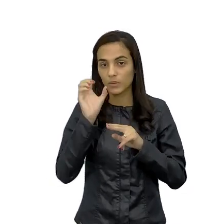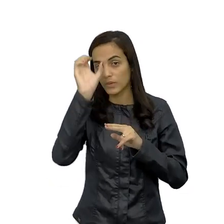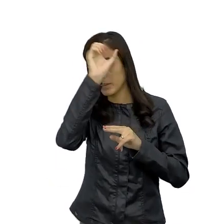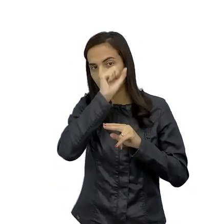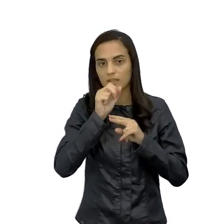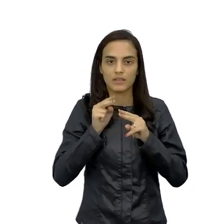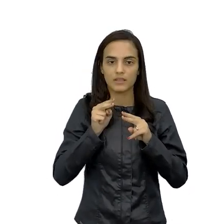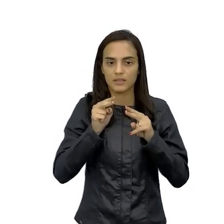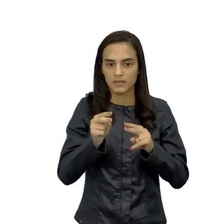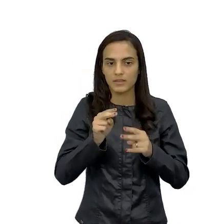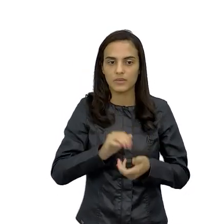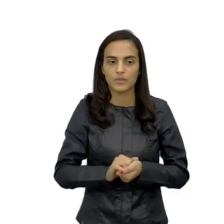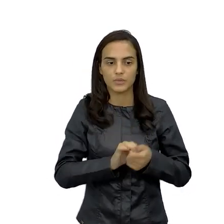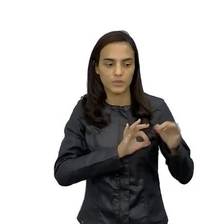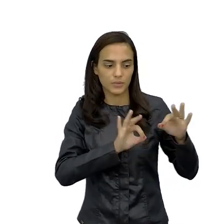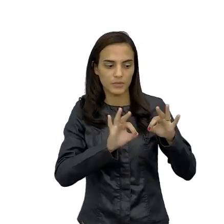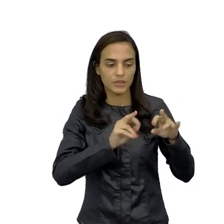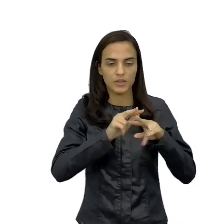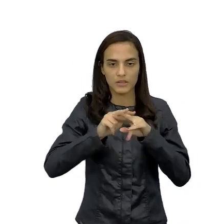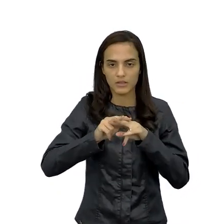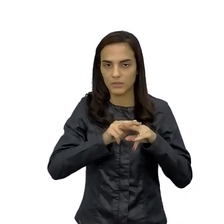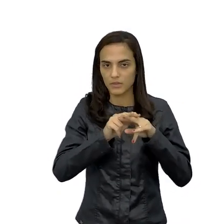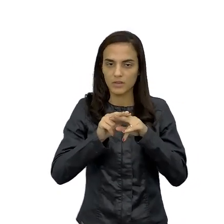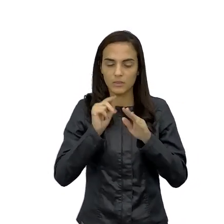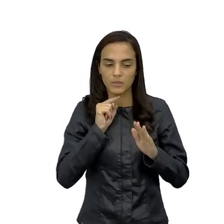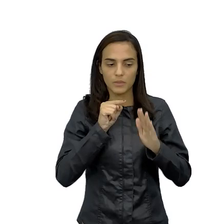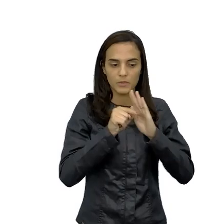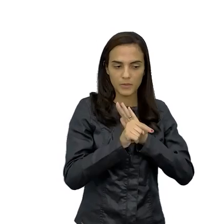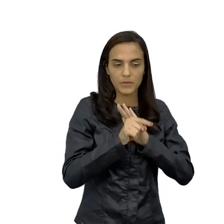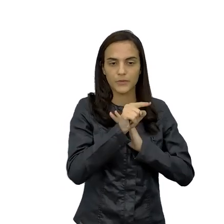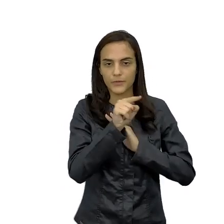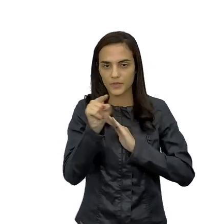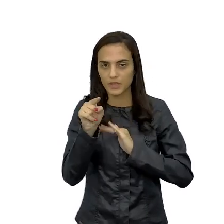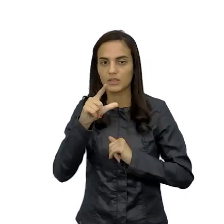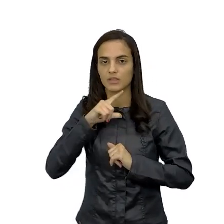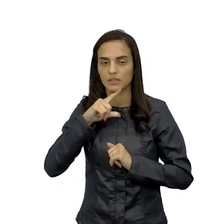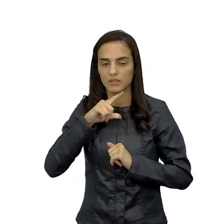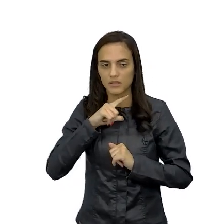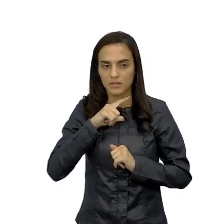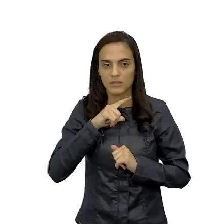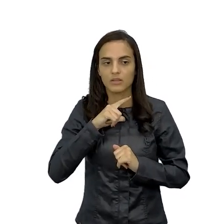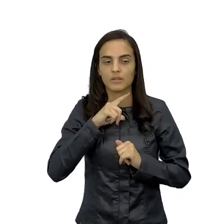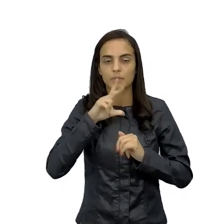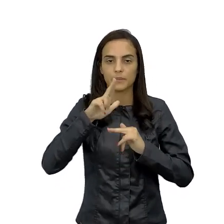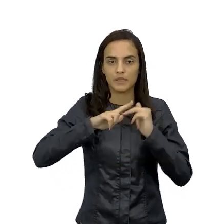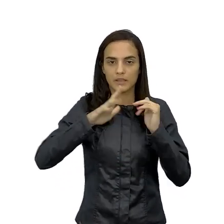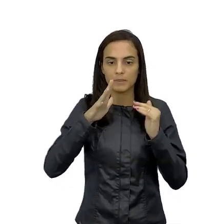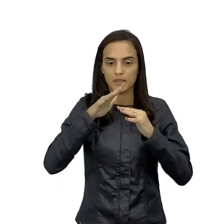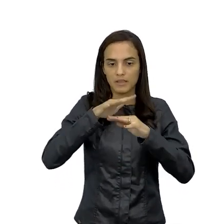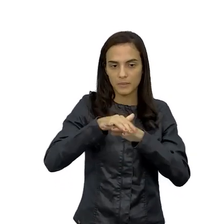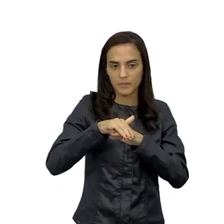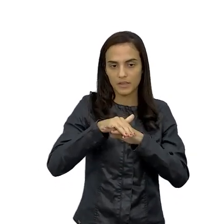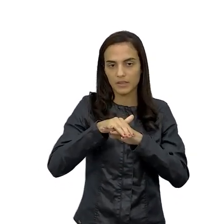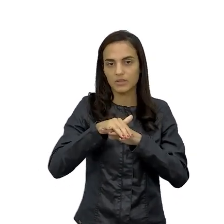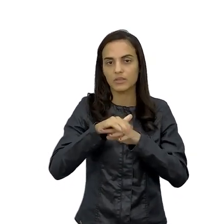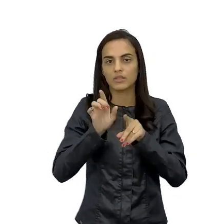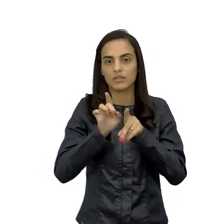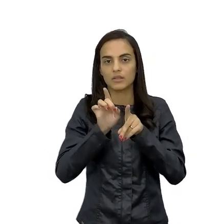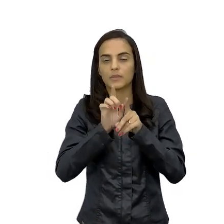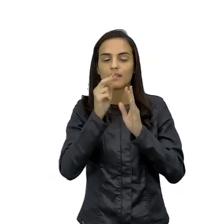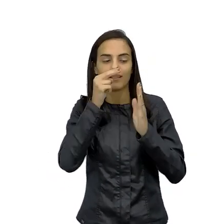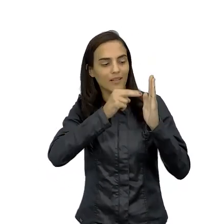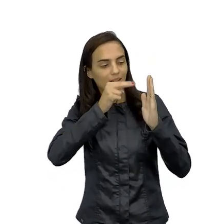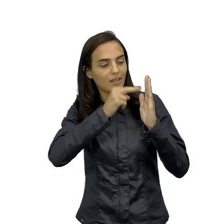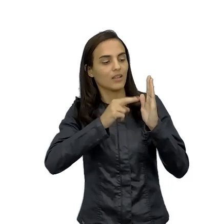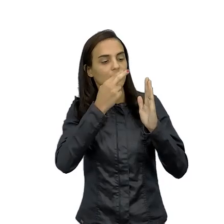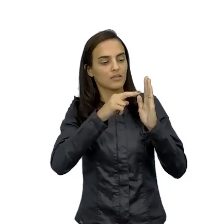Sempre, que é do projeto de recuperação e aprofundamento. Vocês têm, em matemática, o EMAI, vocês têm o Ler e Escrever,